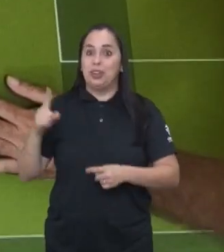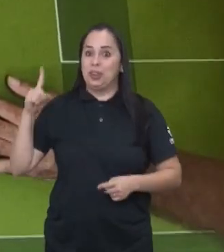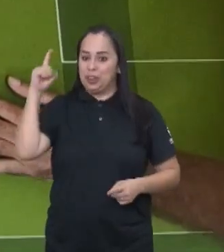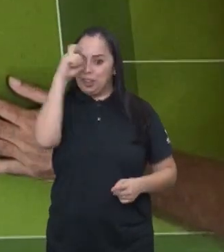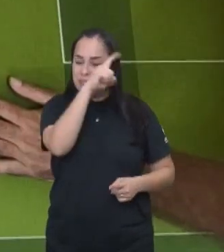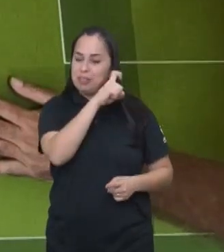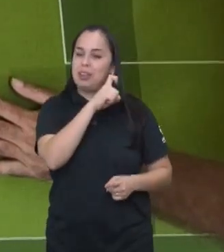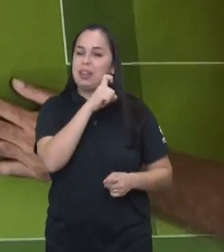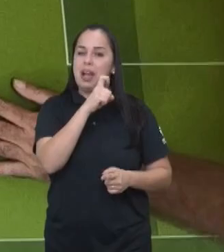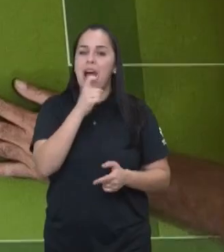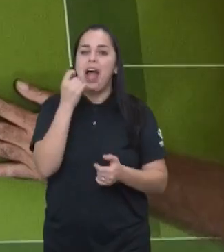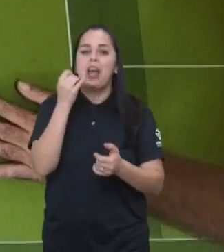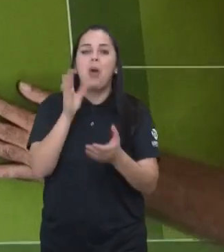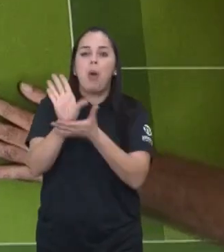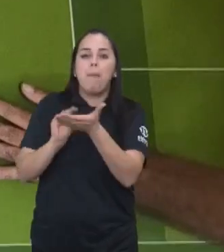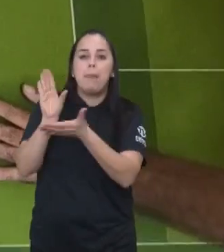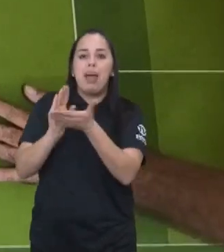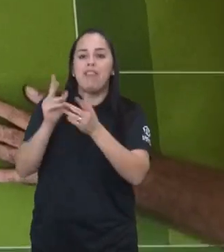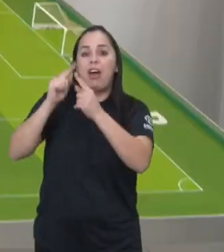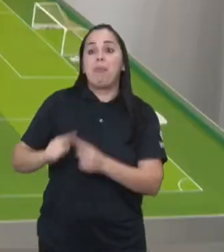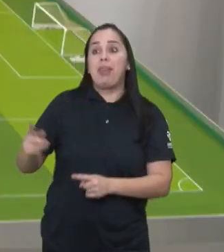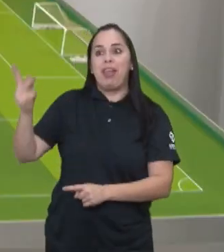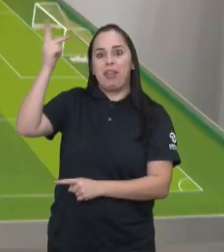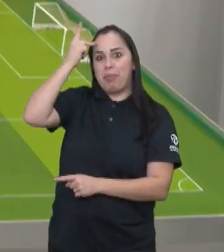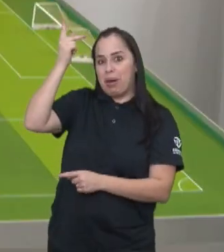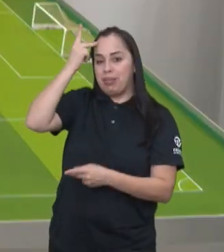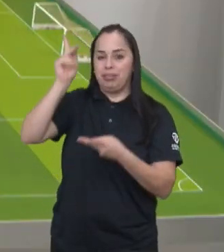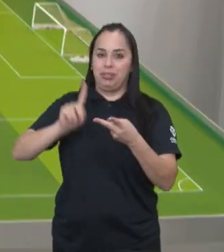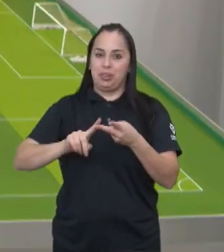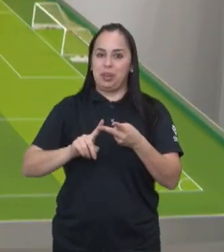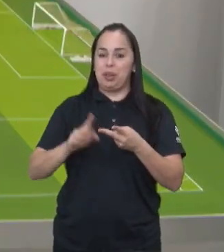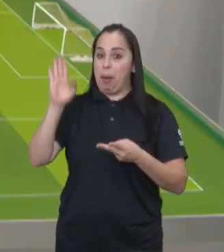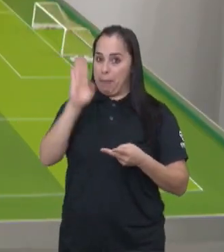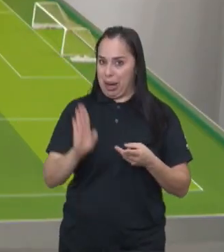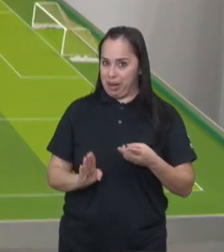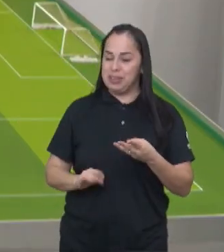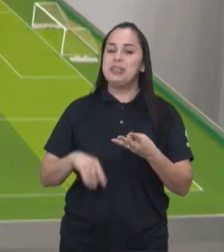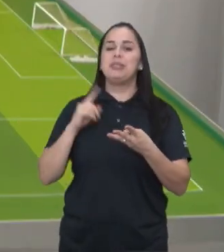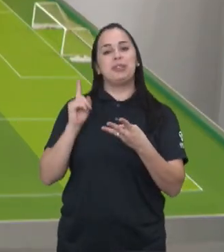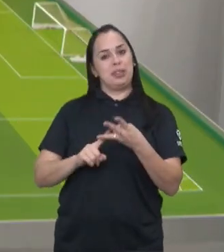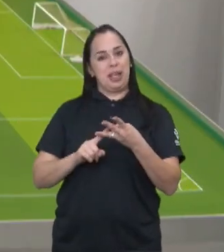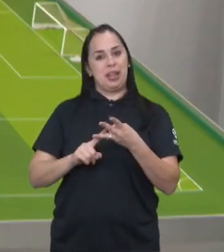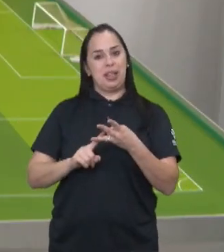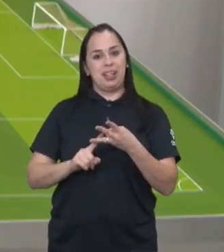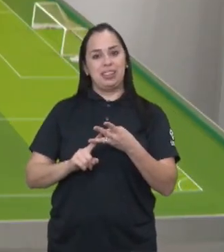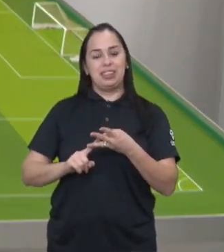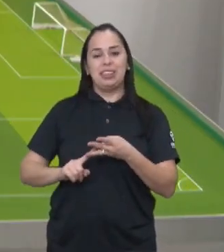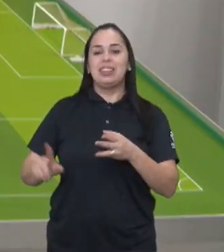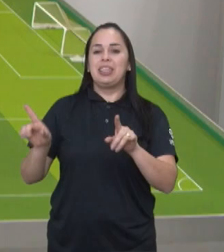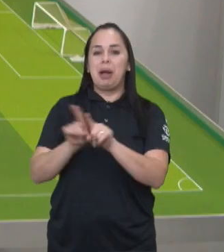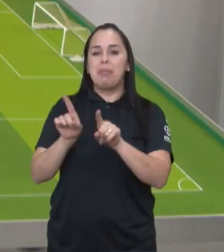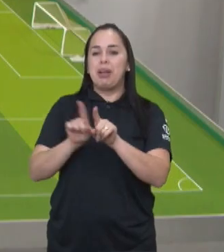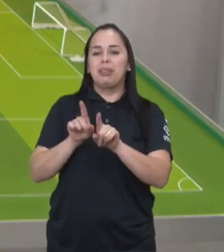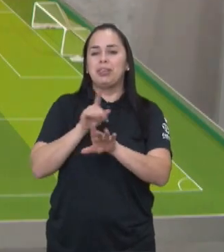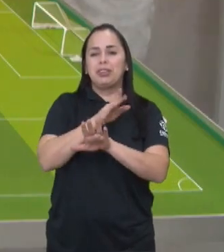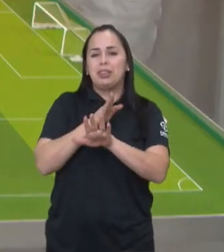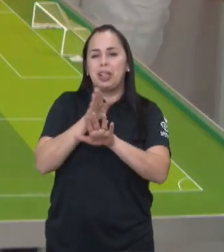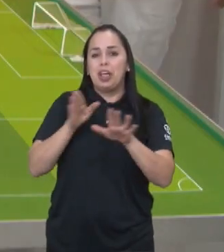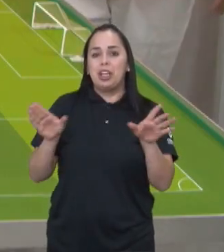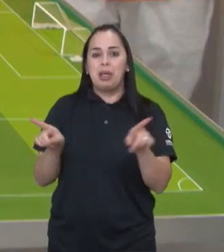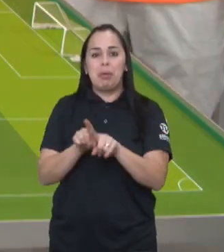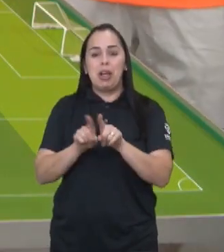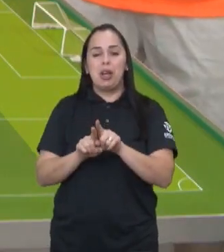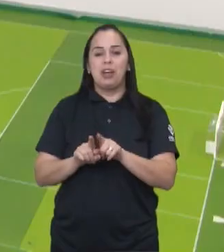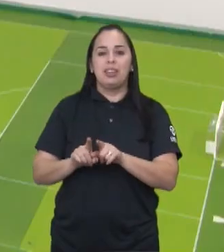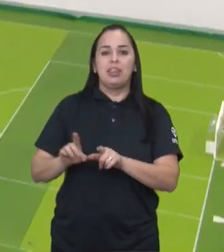campeonatos similares ao do futebol da vida real, como o Paulistão, Brasileirão, Libertadores e até mesmo Copa do